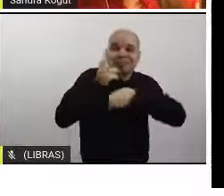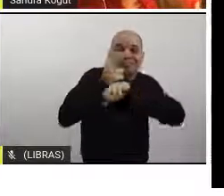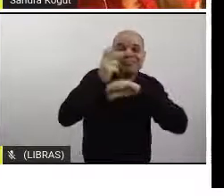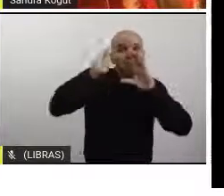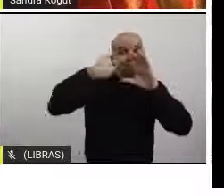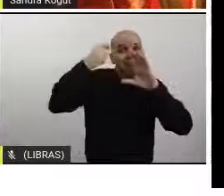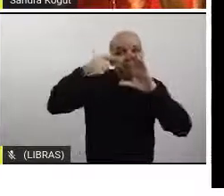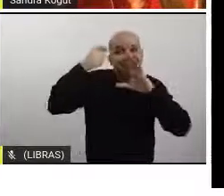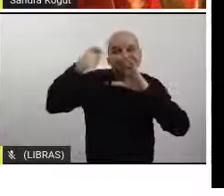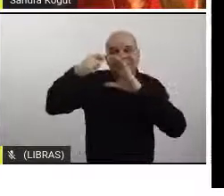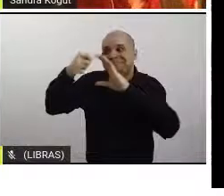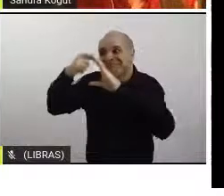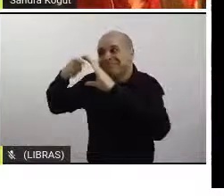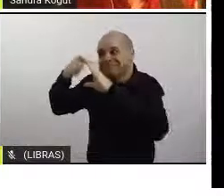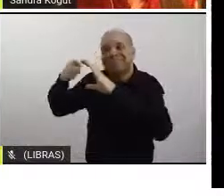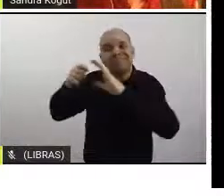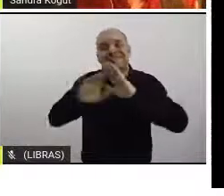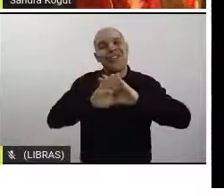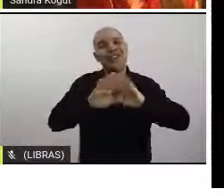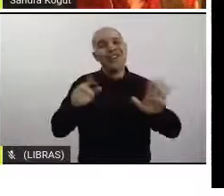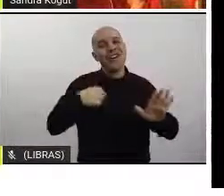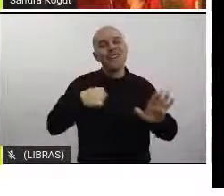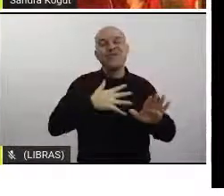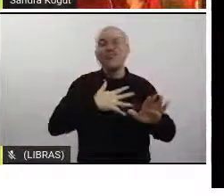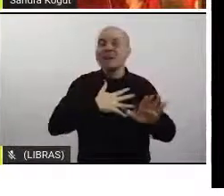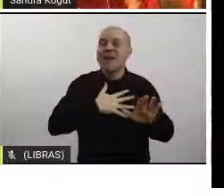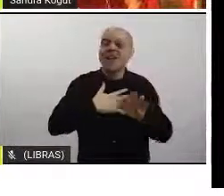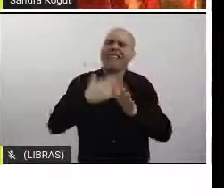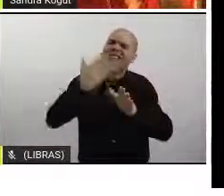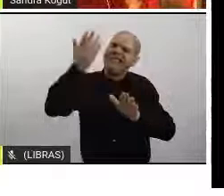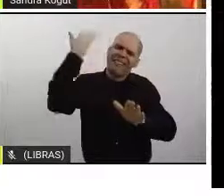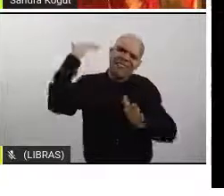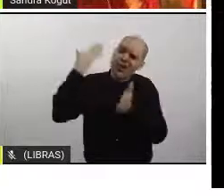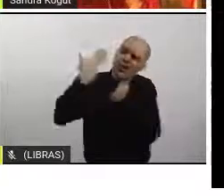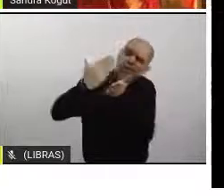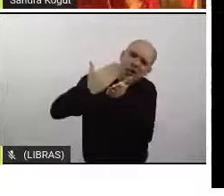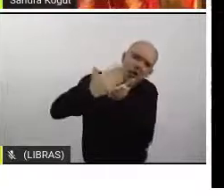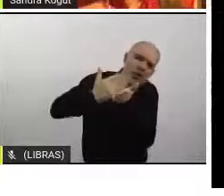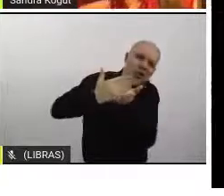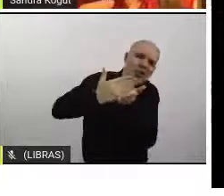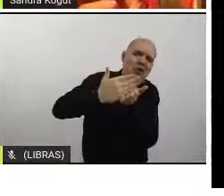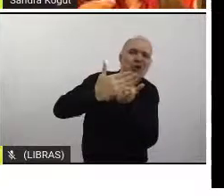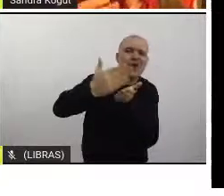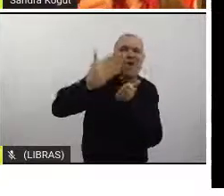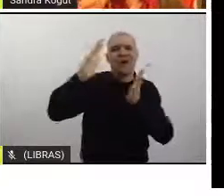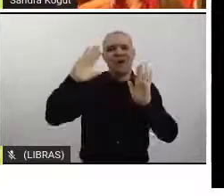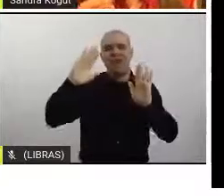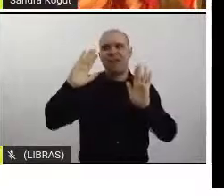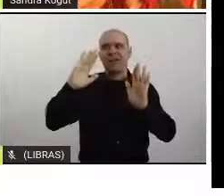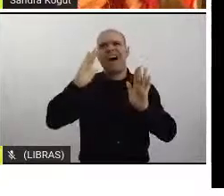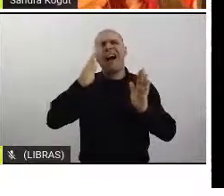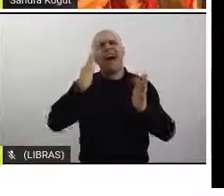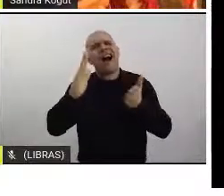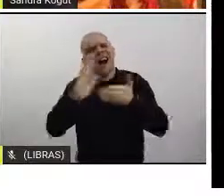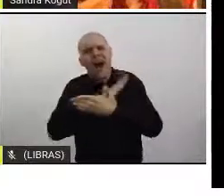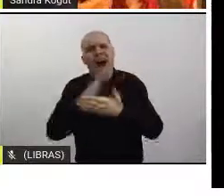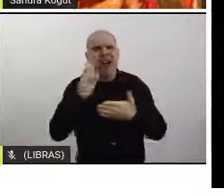E daí esse começo, né? Que, de novo, botando em contexto, tinha um negócio muito